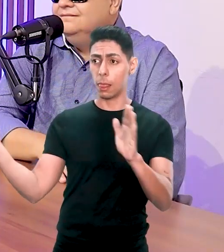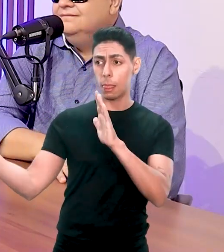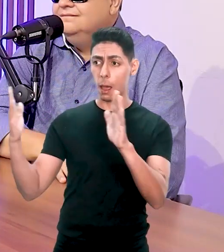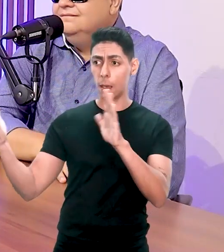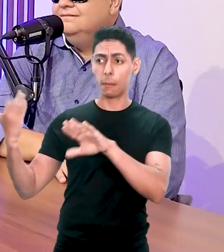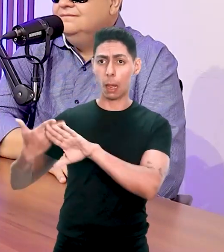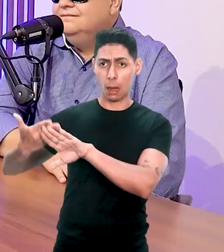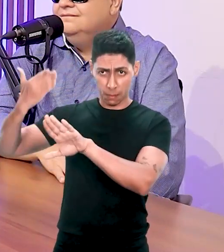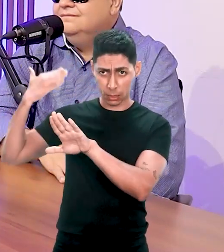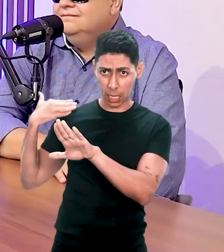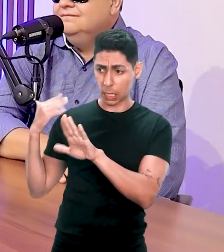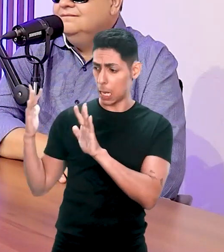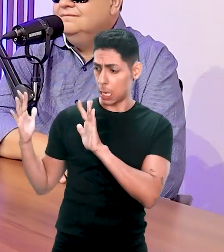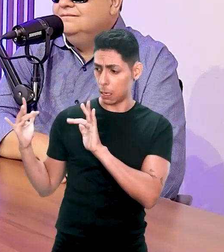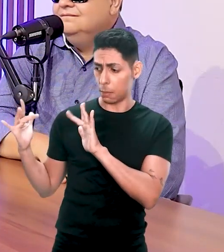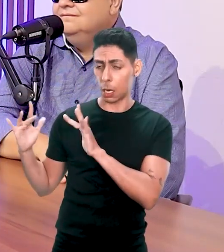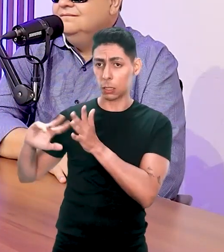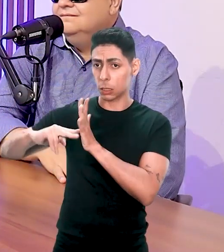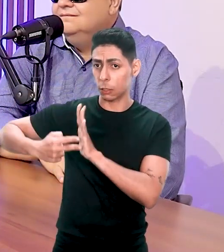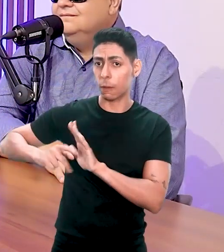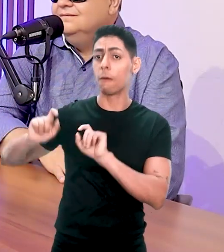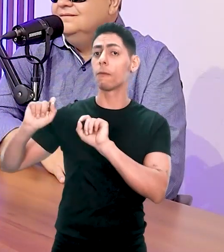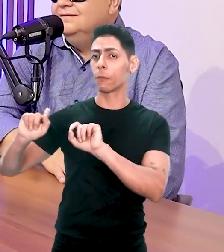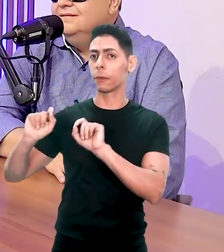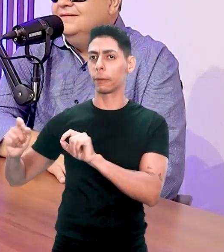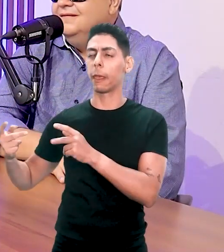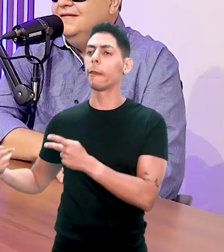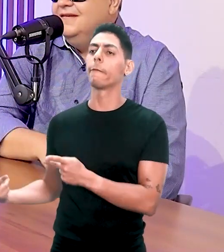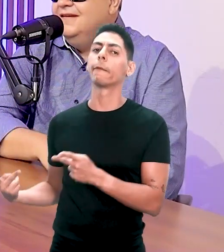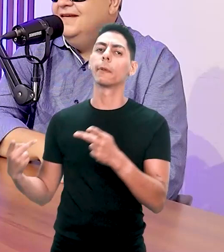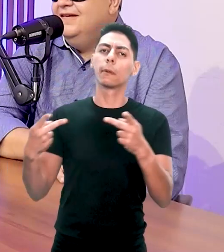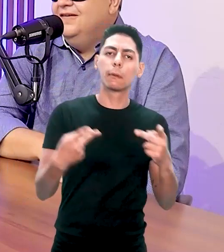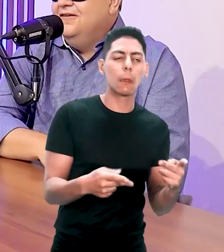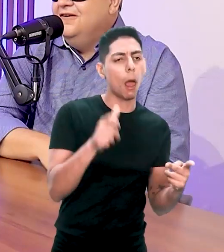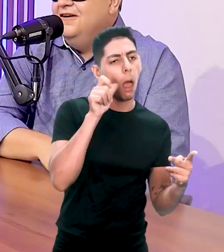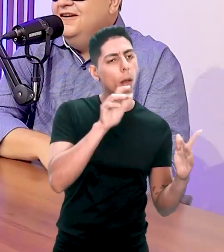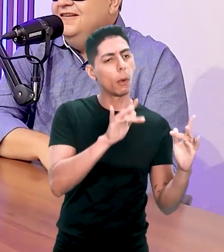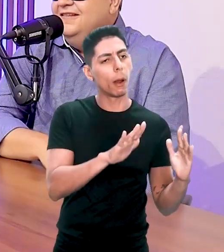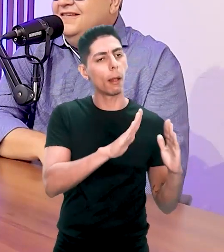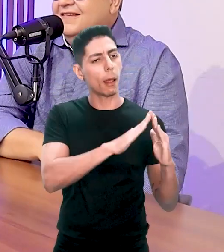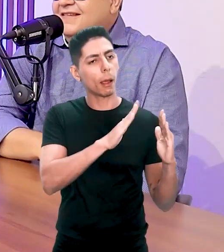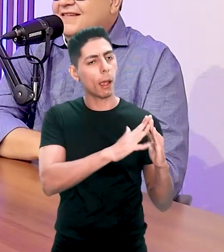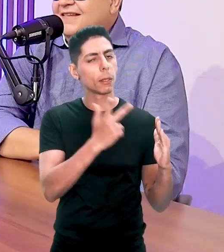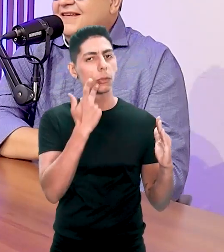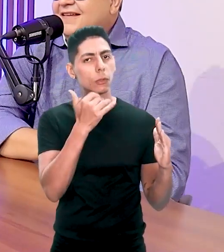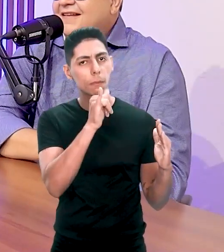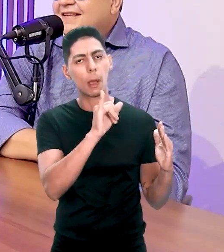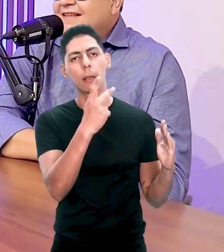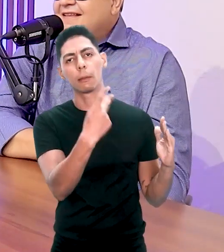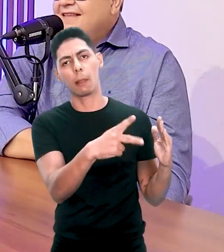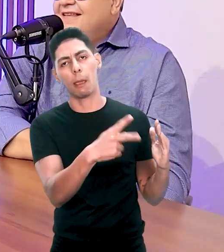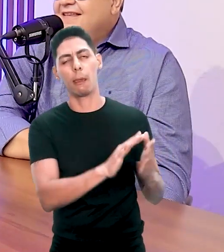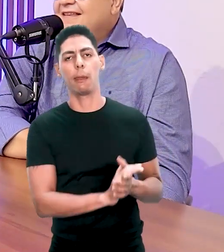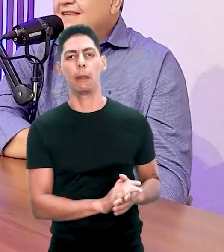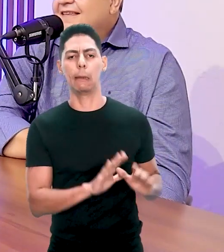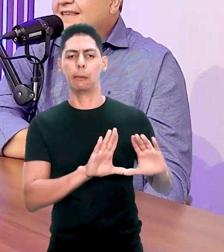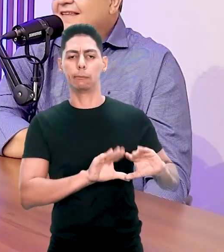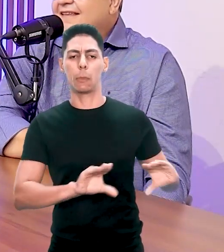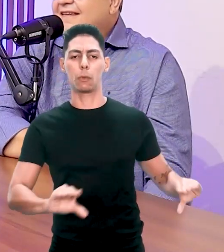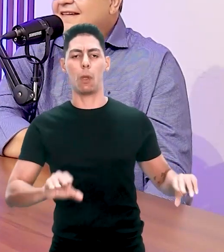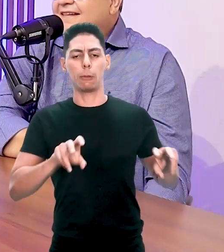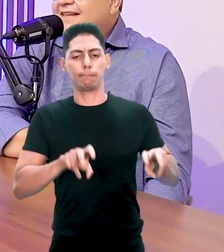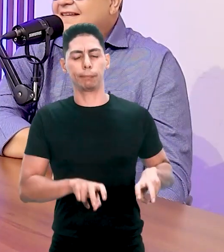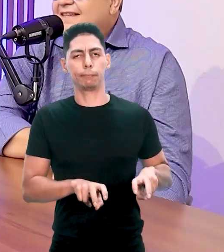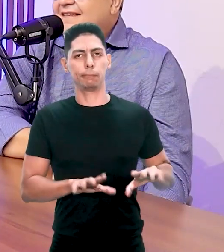namorar queria dizer ir visitar a namorada na casa dos pais, sentar no sofá na casa,